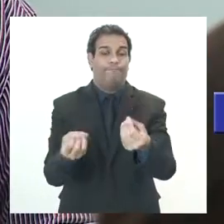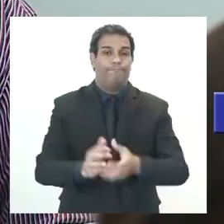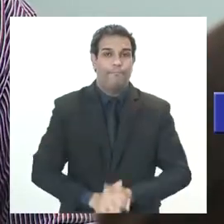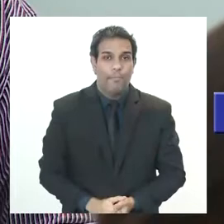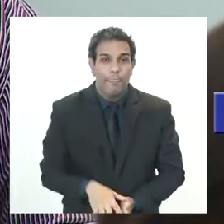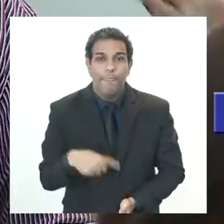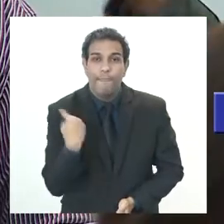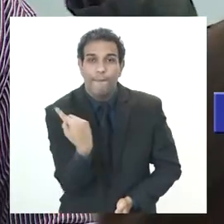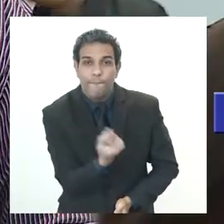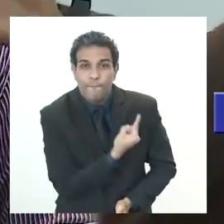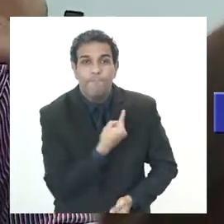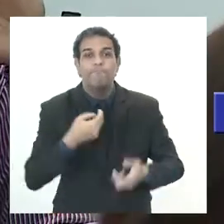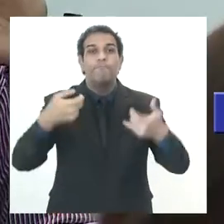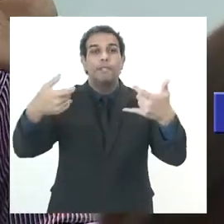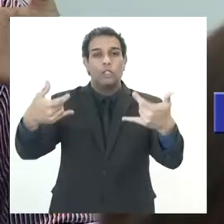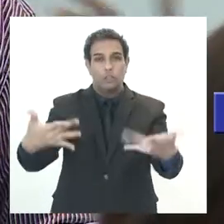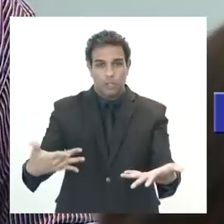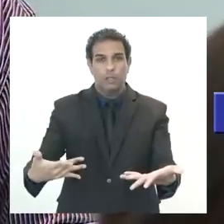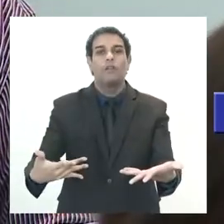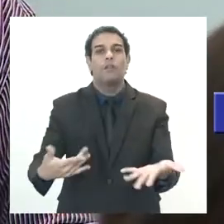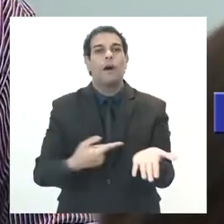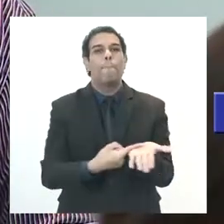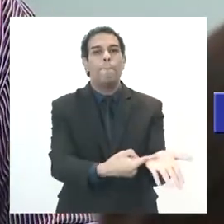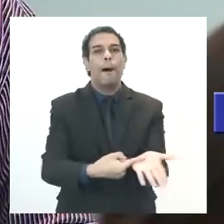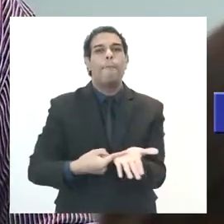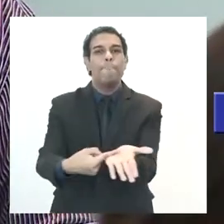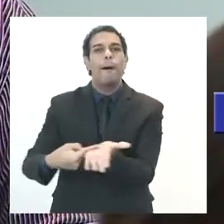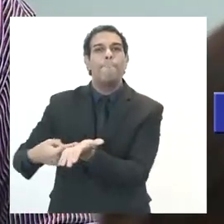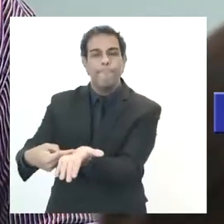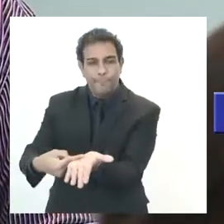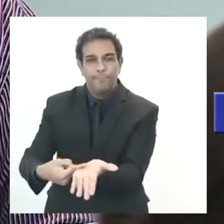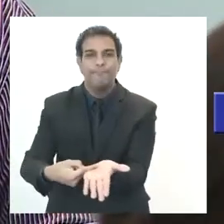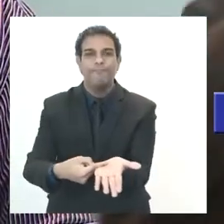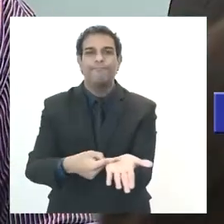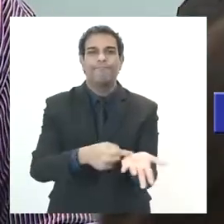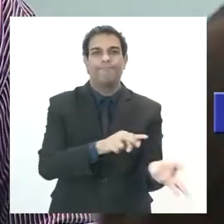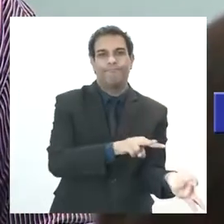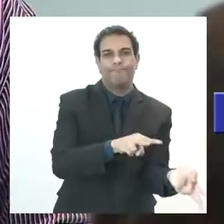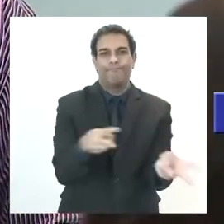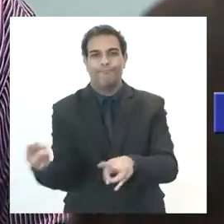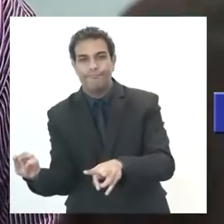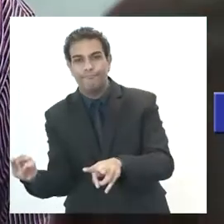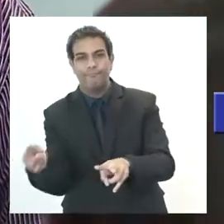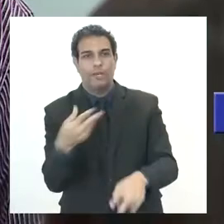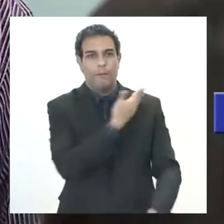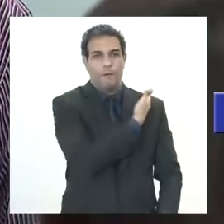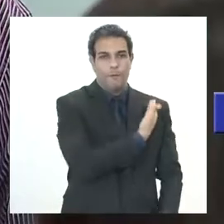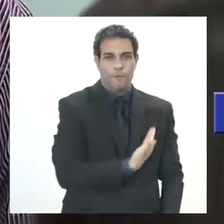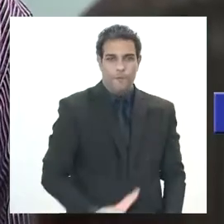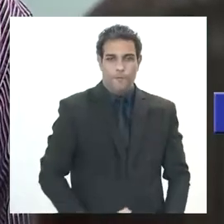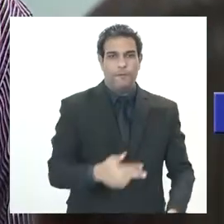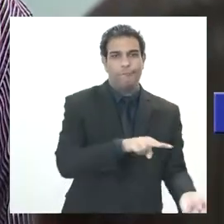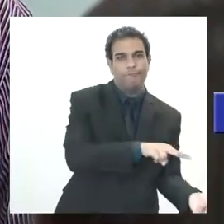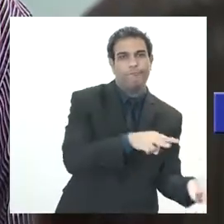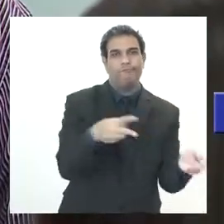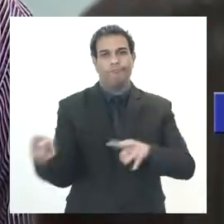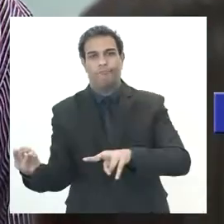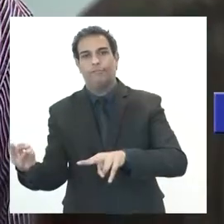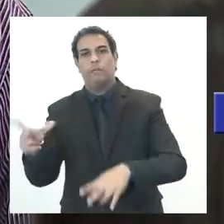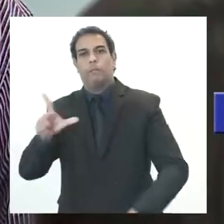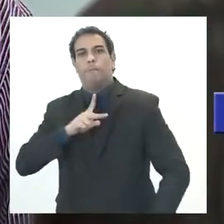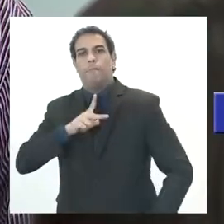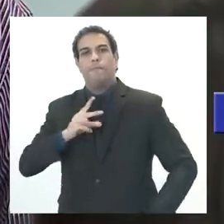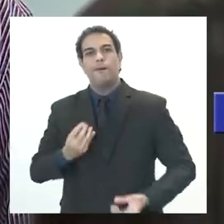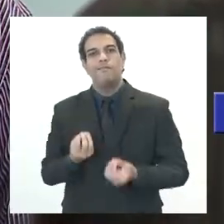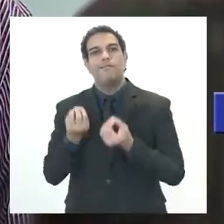é disso que a gente tá falando como já foi muito bem dito anteriormente é uma transferência do que é público do que a lucrativo do sistema puro